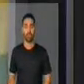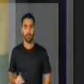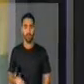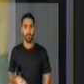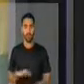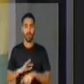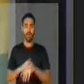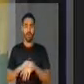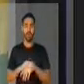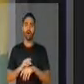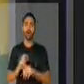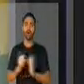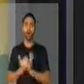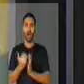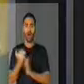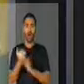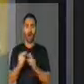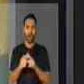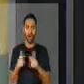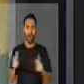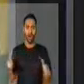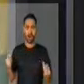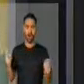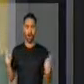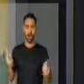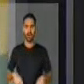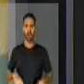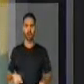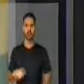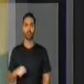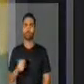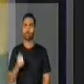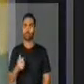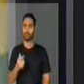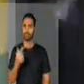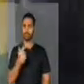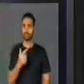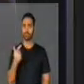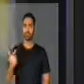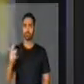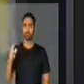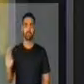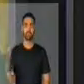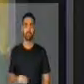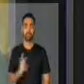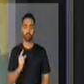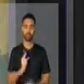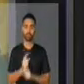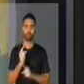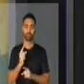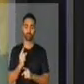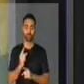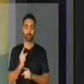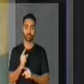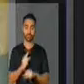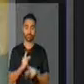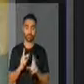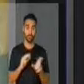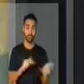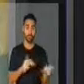mais cresce e pode chegar a alarmantes 22 milhões de diagnósticos em